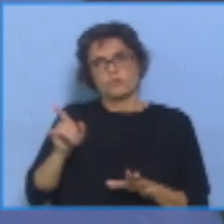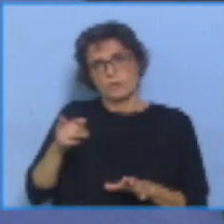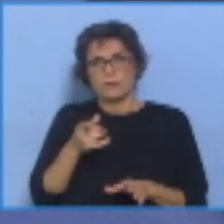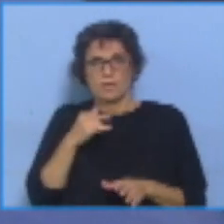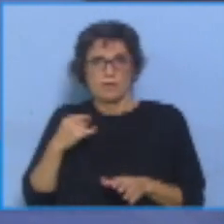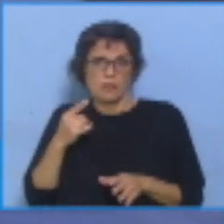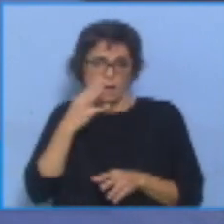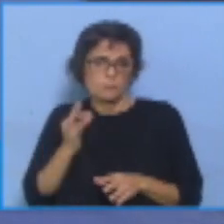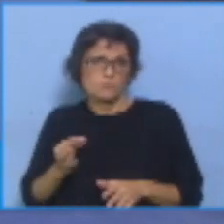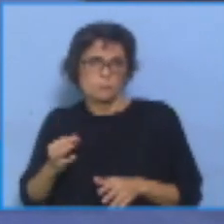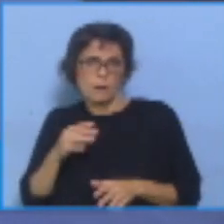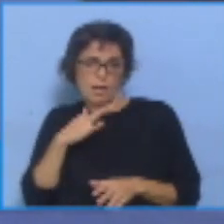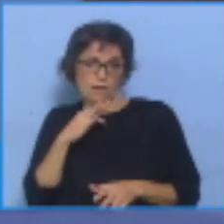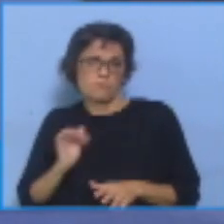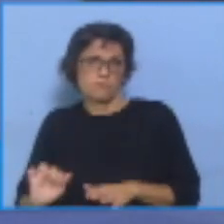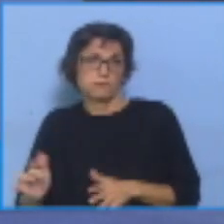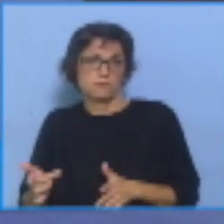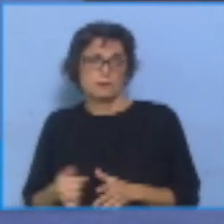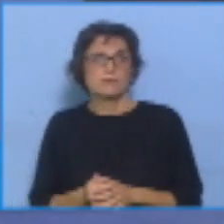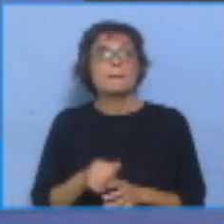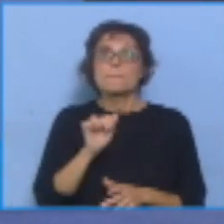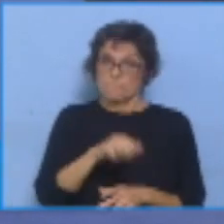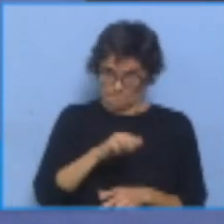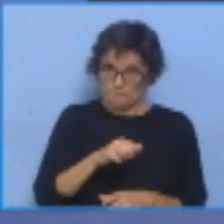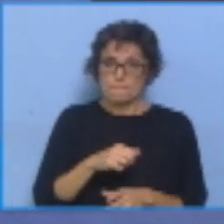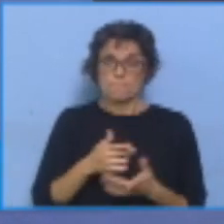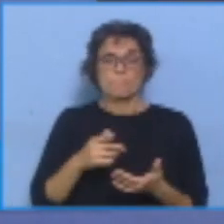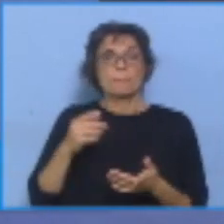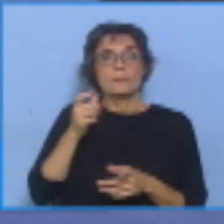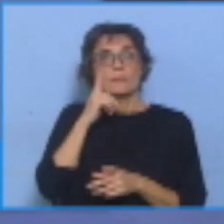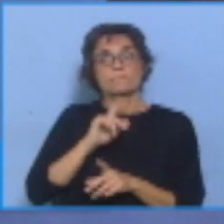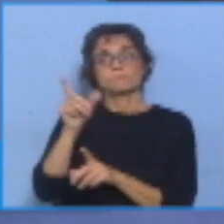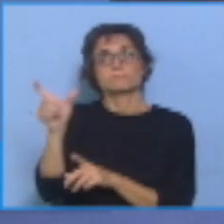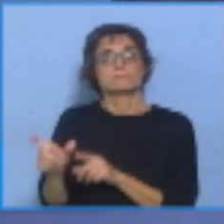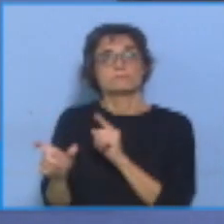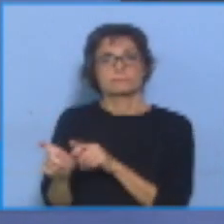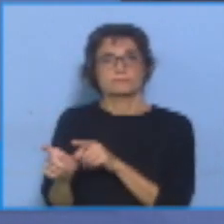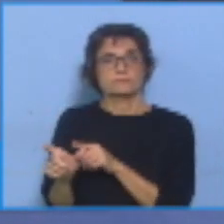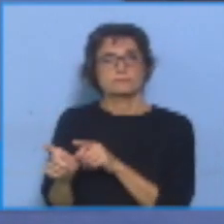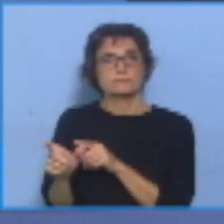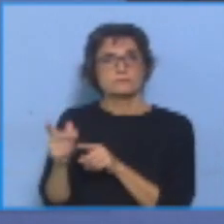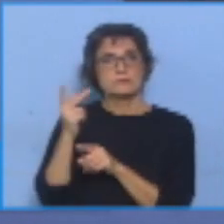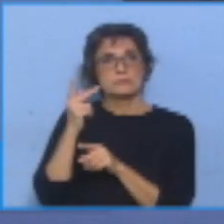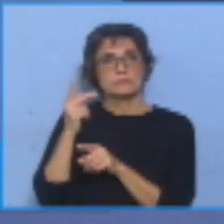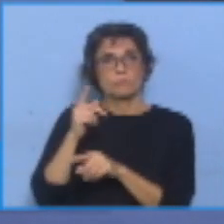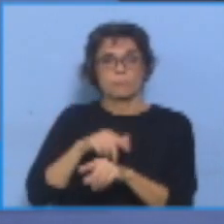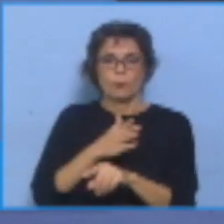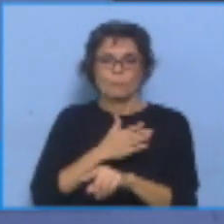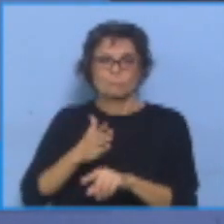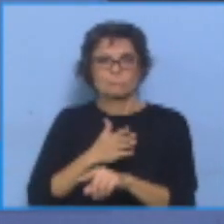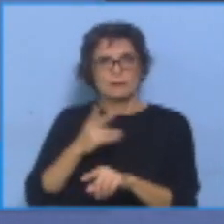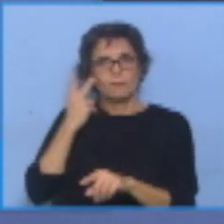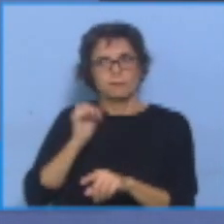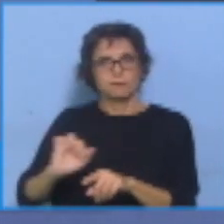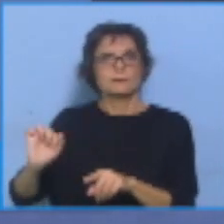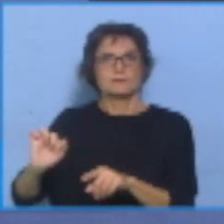ela faz uma viragem, em minha opinião. A Sofia vive num tempo em que um